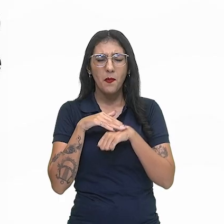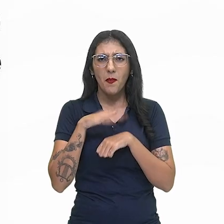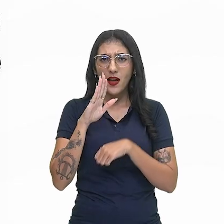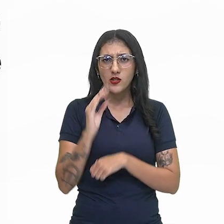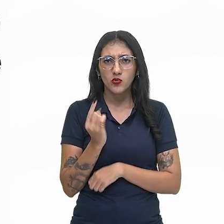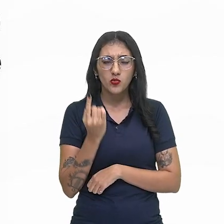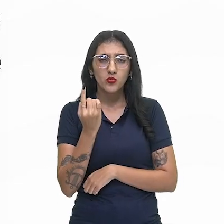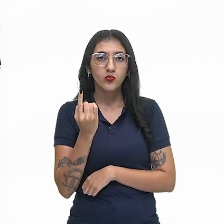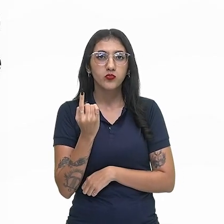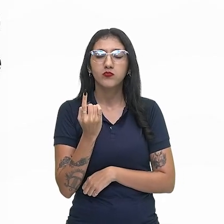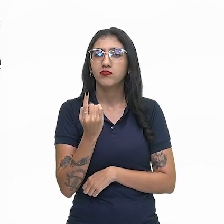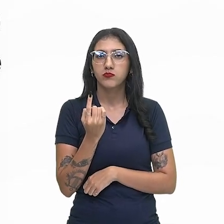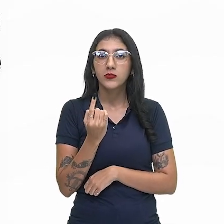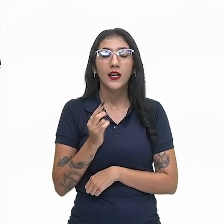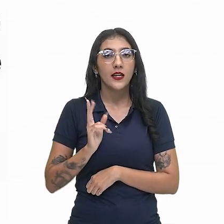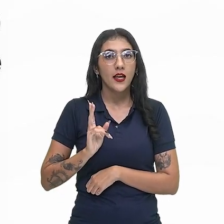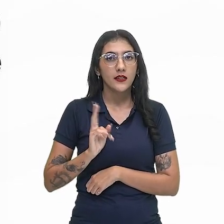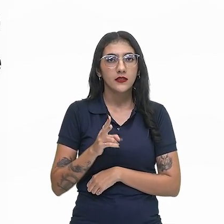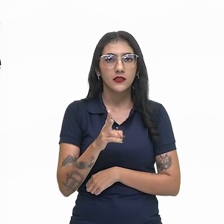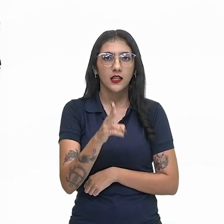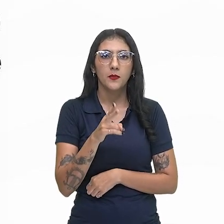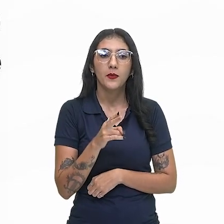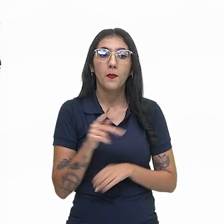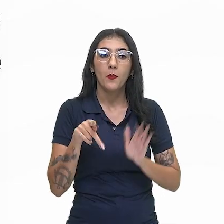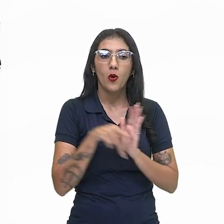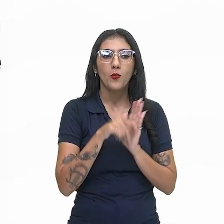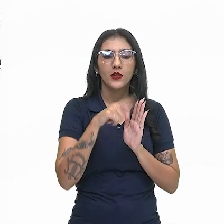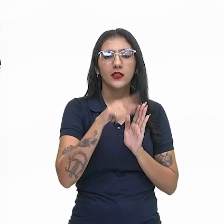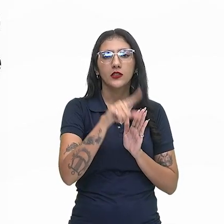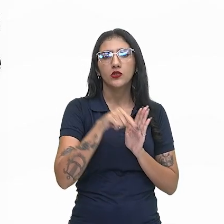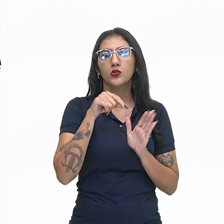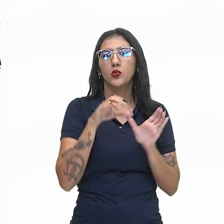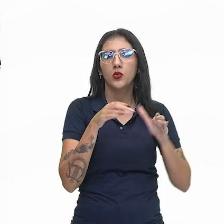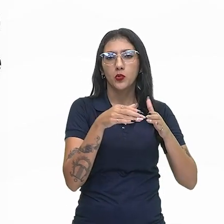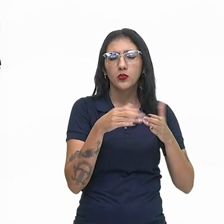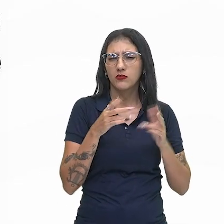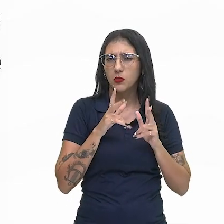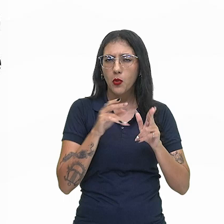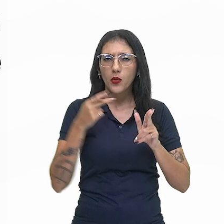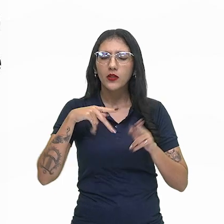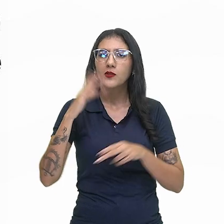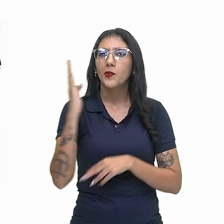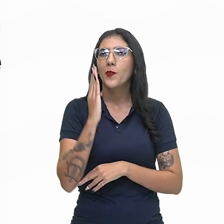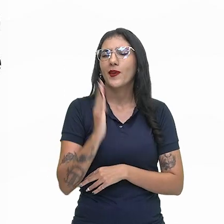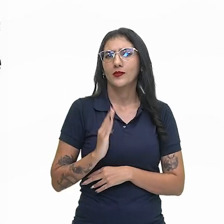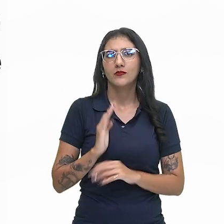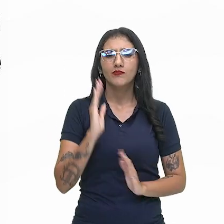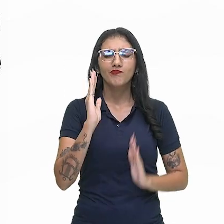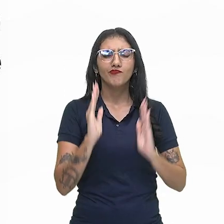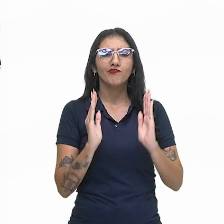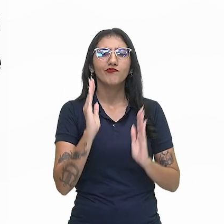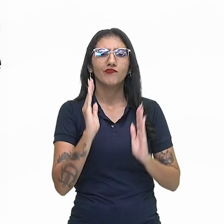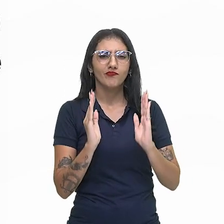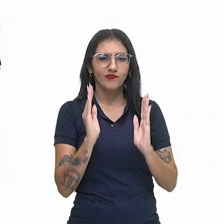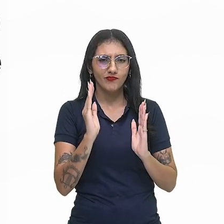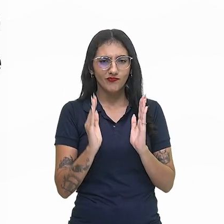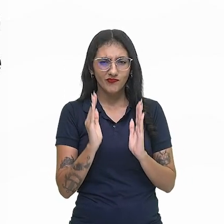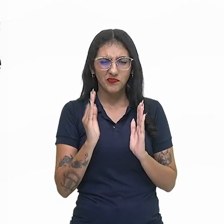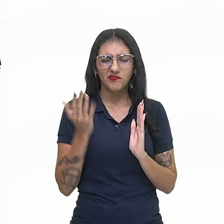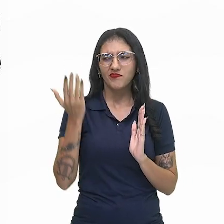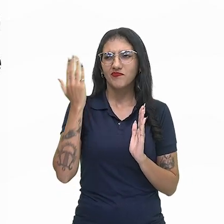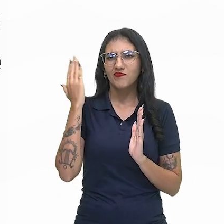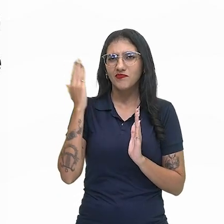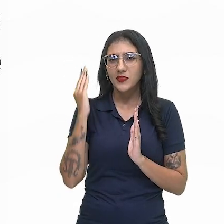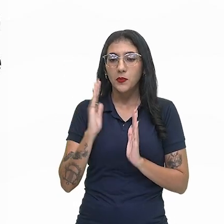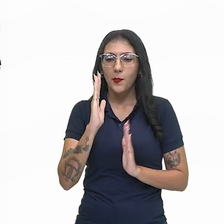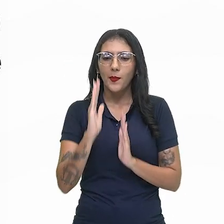o governante do partido da situação, como acontecia no Brasil, em um período muito específico, lá do